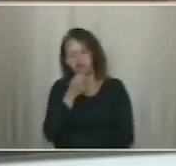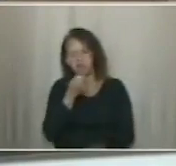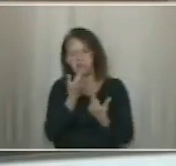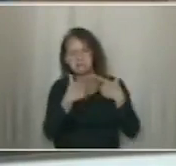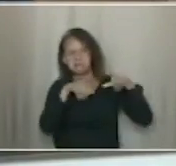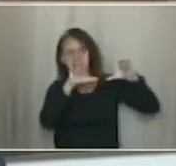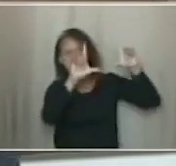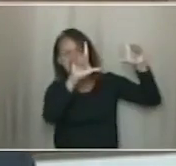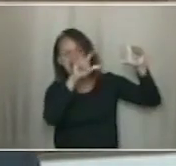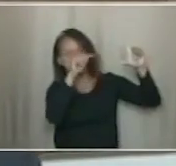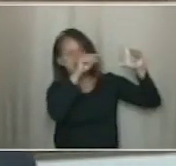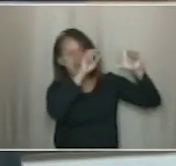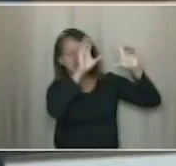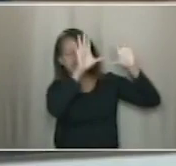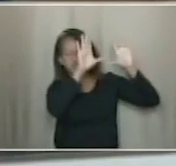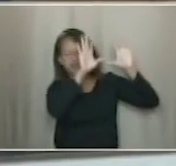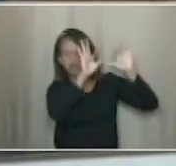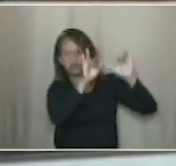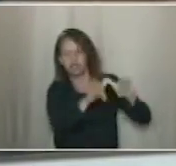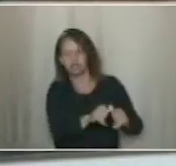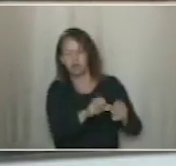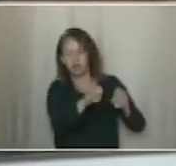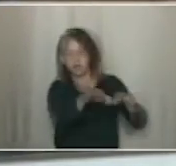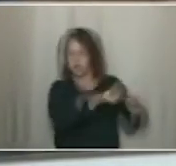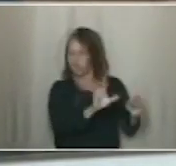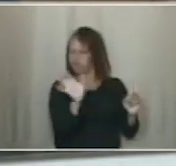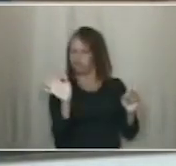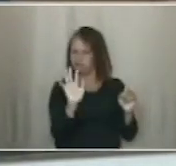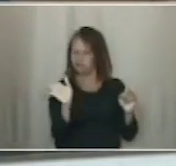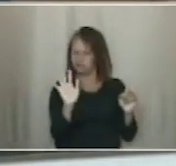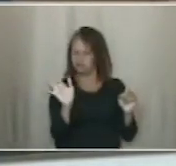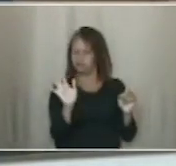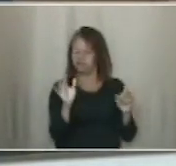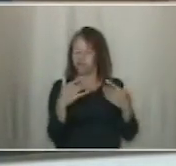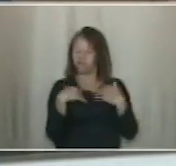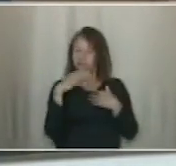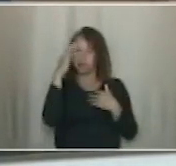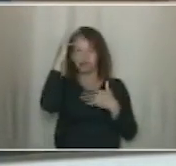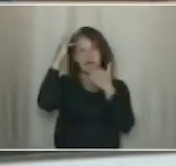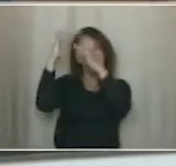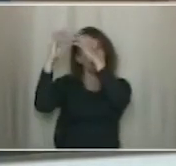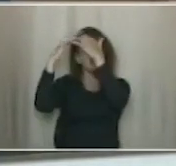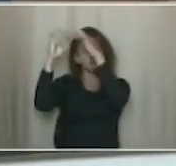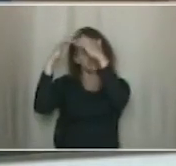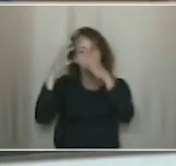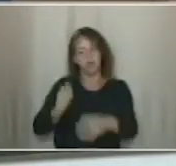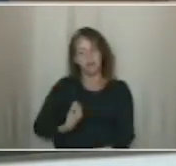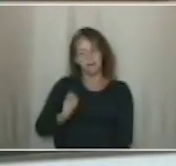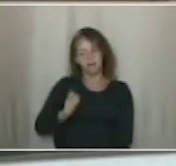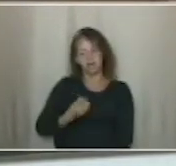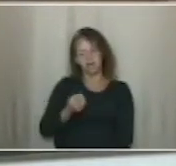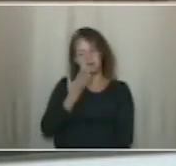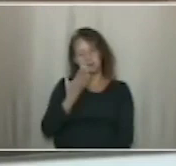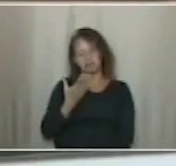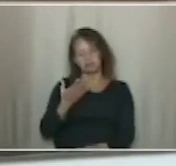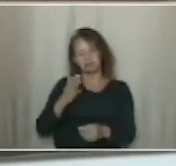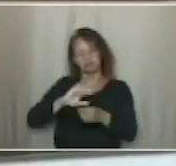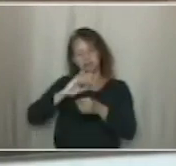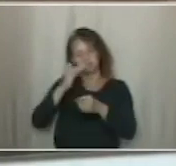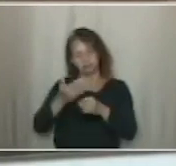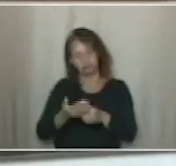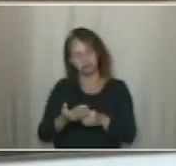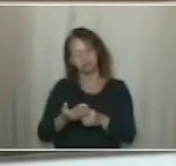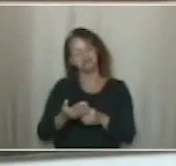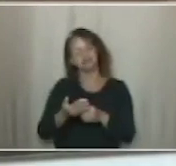estampado que quem vazio o plenário é porque uma fóbico então é preciso refletir e o medo de criação de uma frente dessa que eu